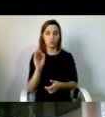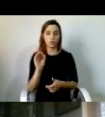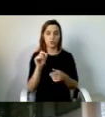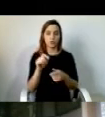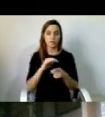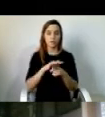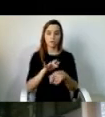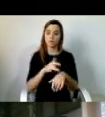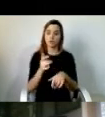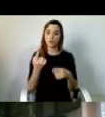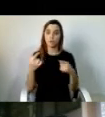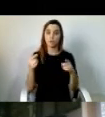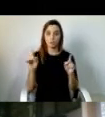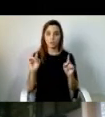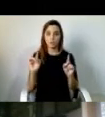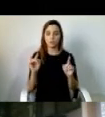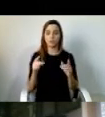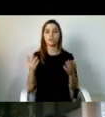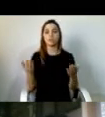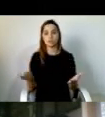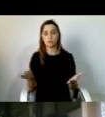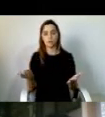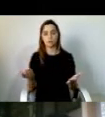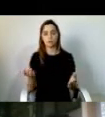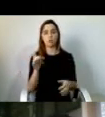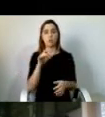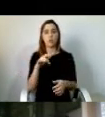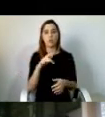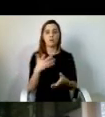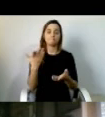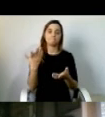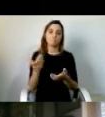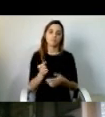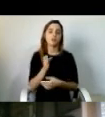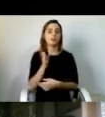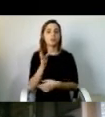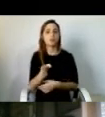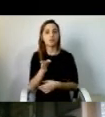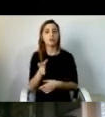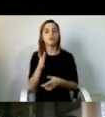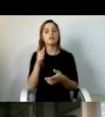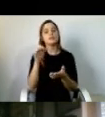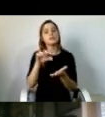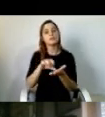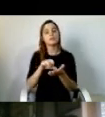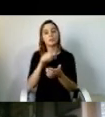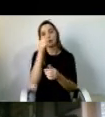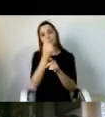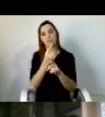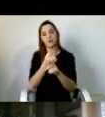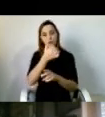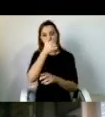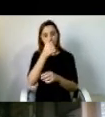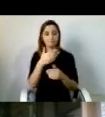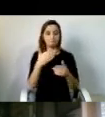profissional encontravam-se então a frequentar um centro de atividades ocupacionais, e apenas um sexto trabalhava por conta